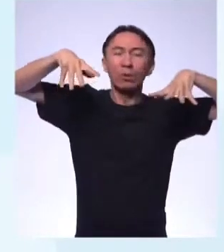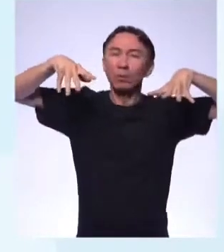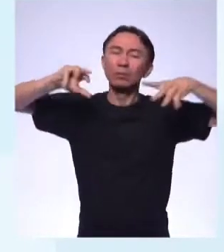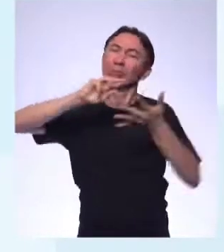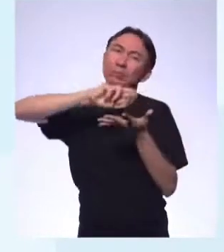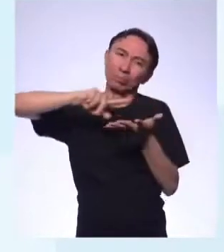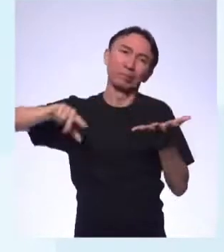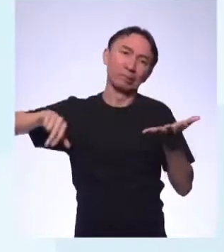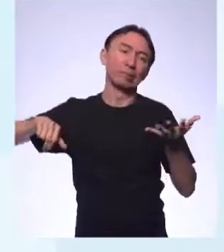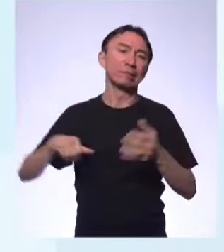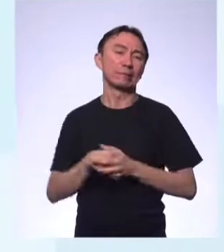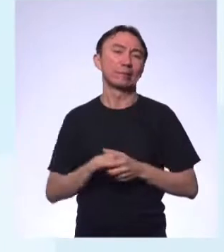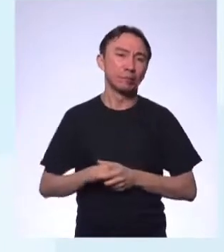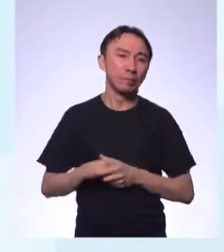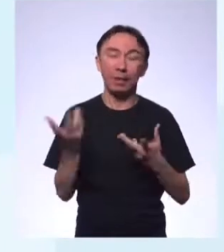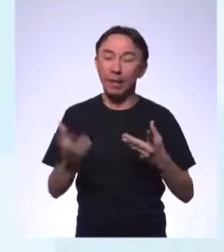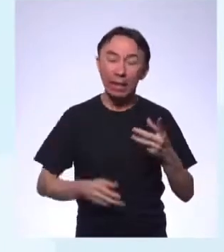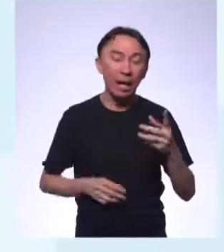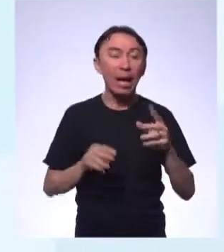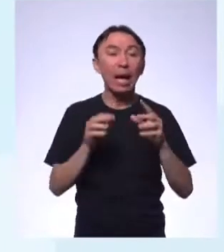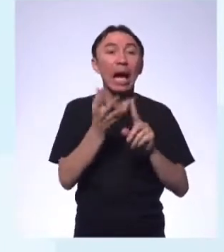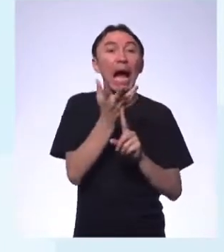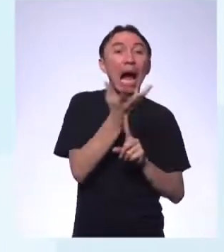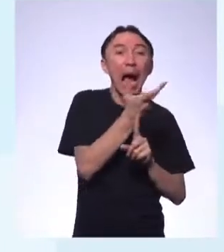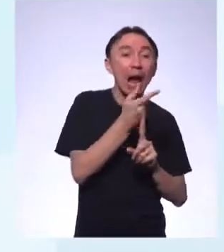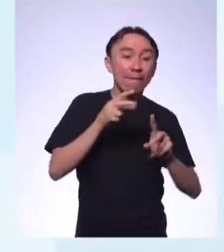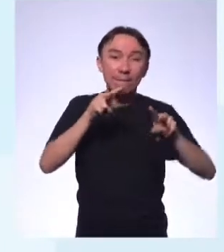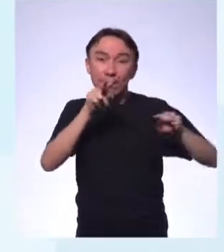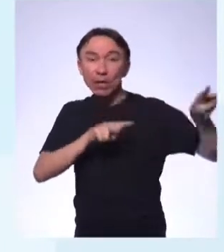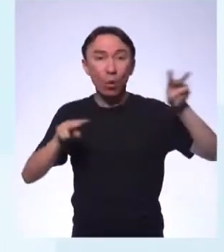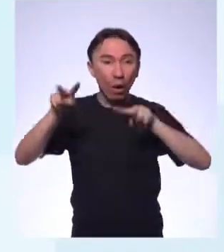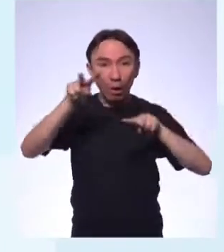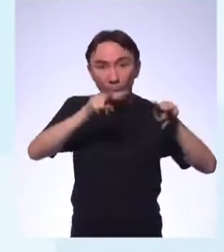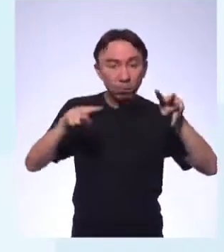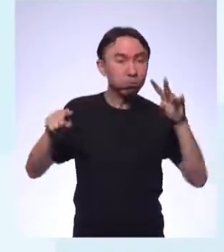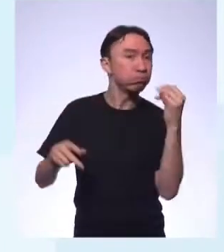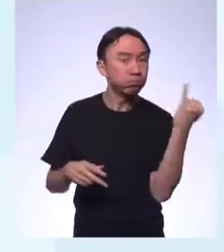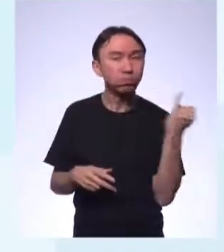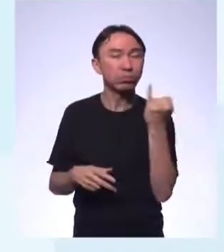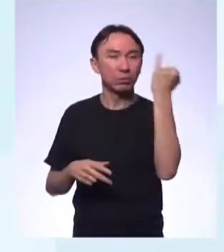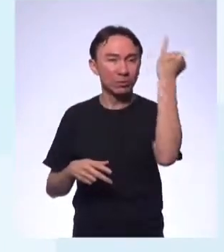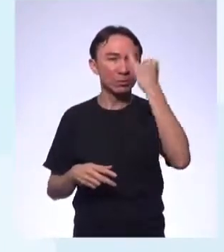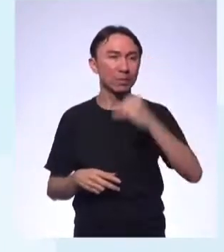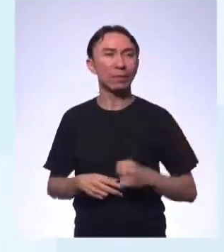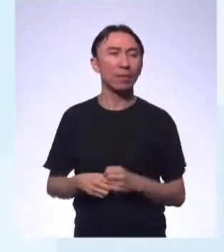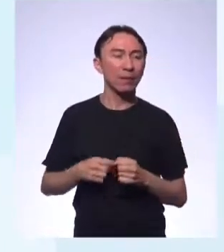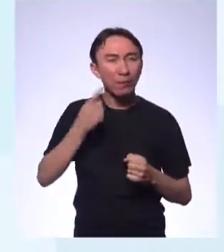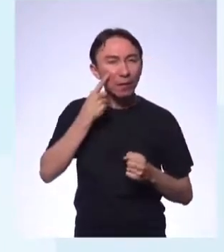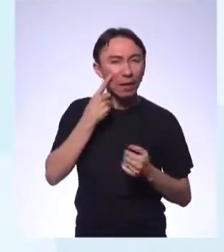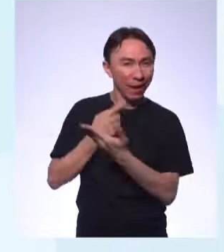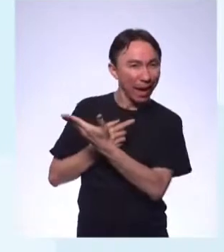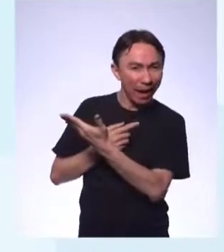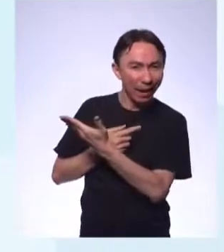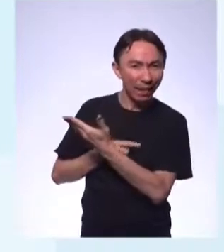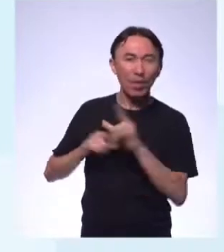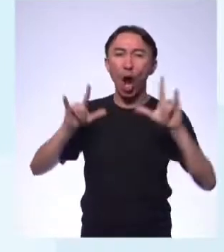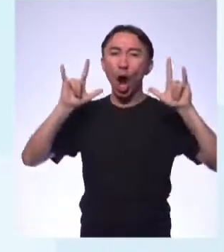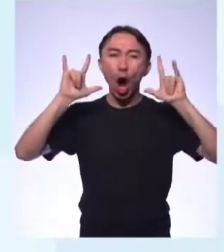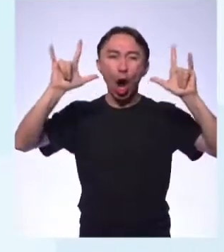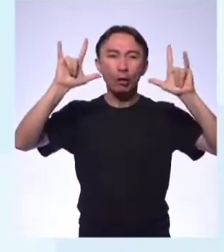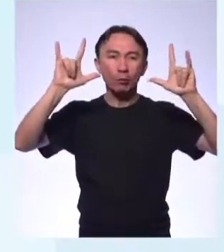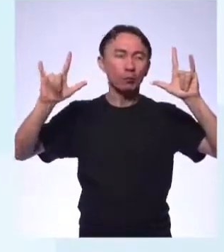etc. Então, gente, a arte visual, né, ela é muito importante. Então, sempre que vocês estão vendo a imagem de um show de rock, por exemplo,